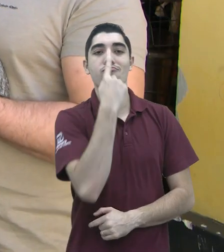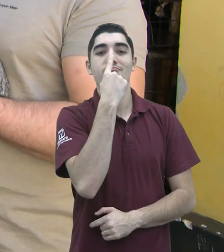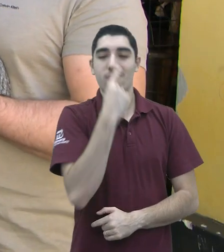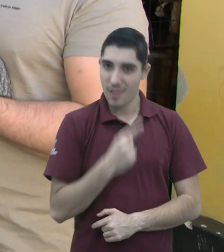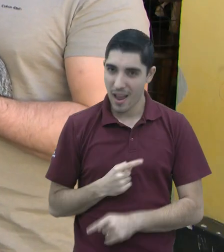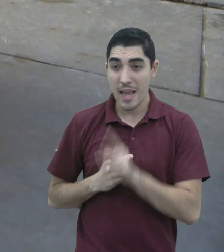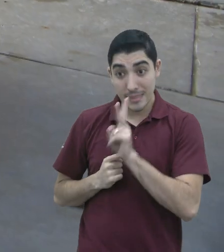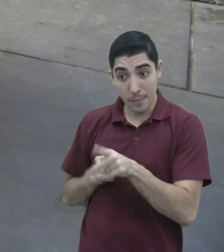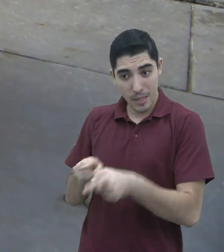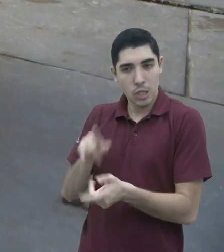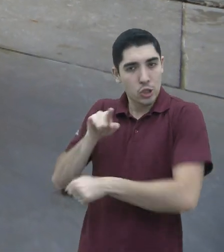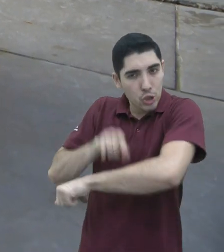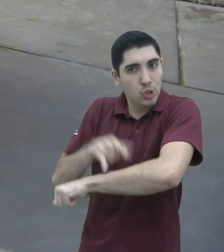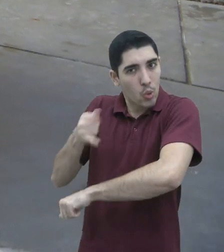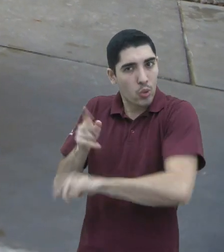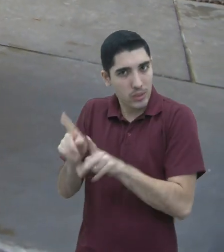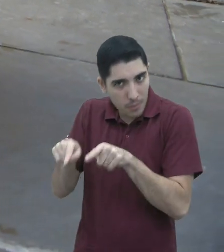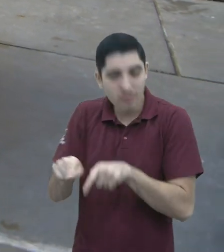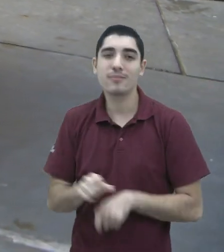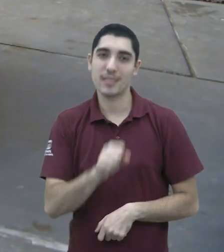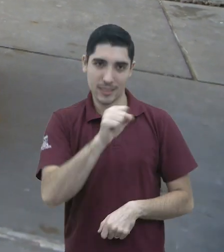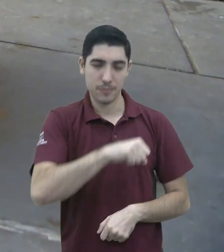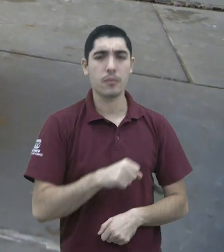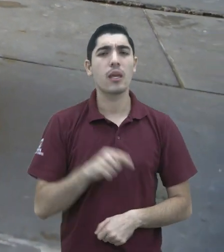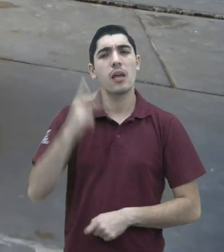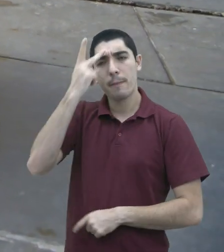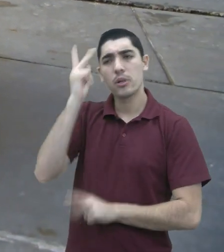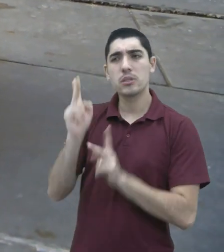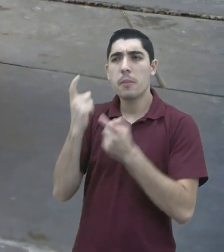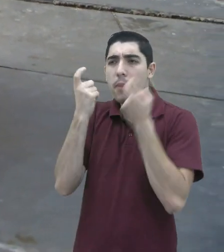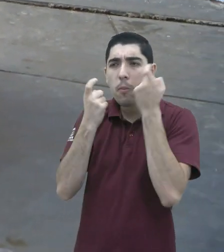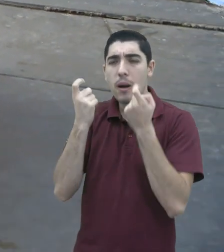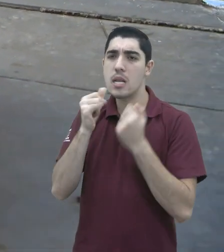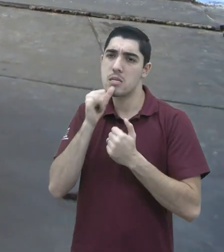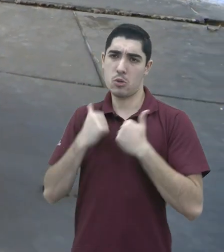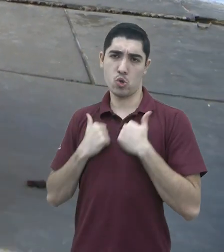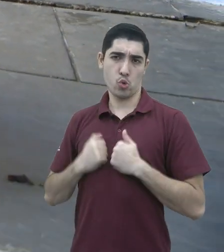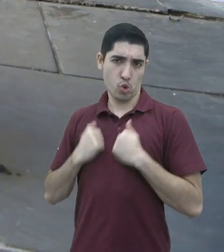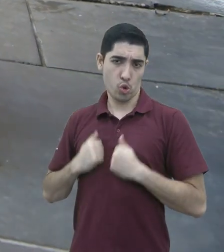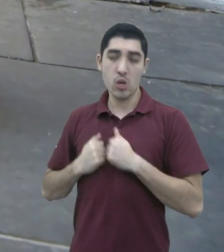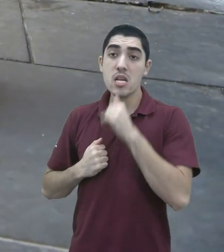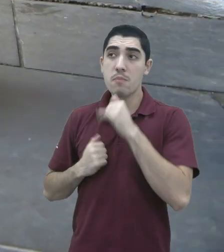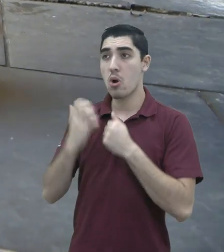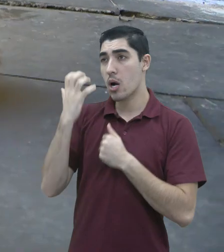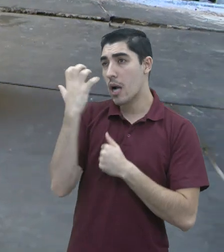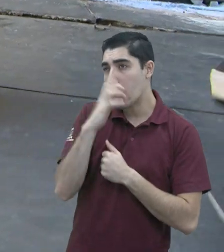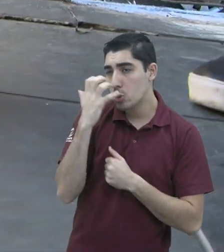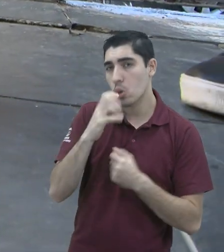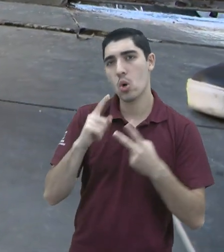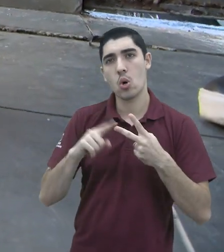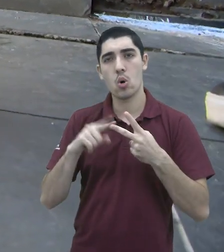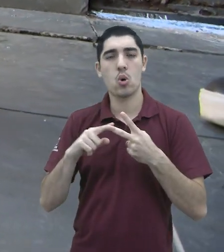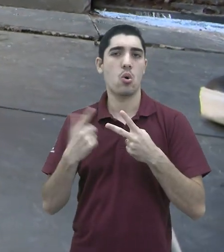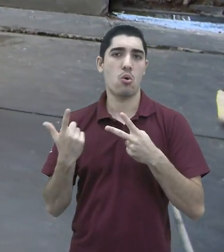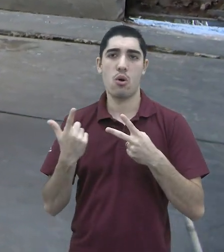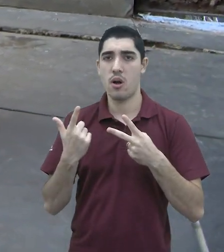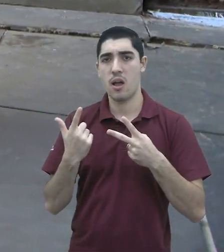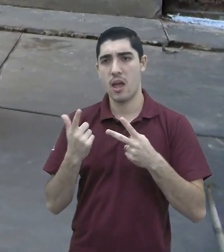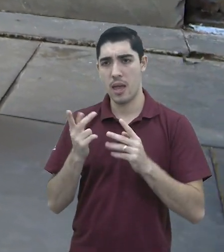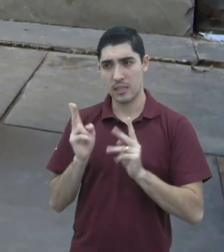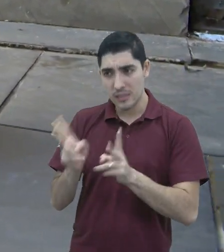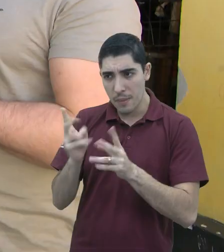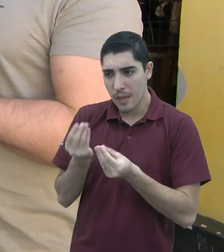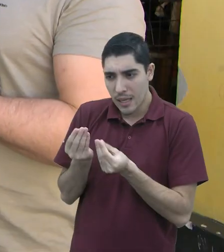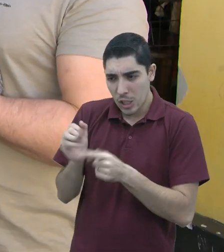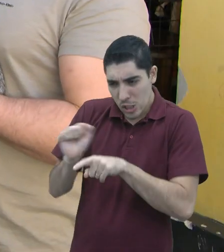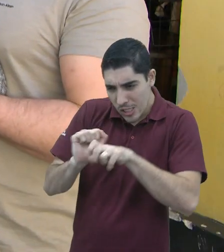ali. Sempre ali. Uma coisa que preocupa as pessoas em relação a banho. Porque a gente pensa em pet, já pensa logo em cachorro, por exemplo, que vai ao